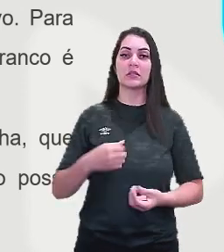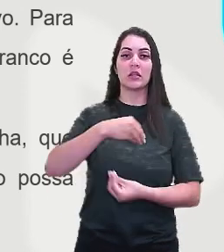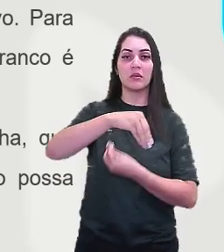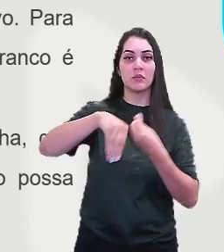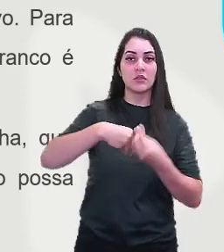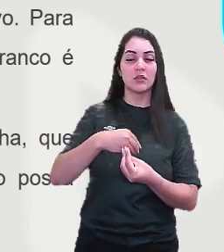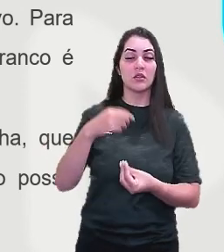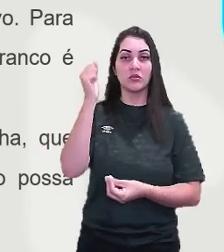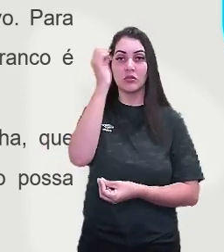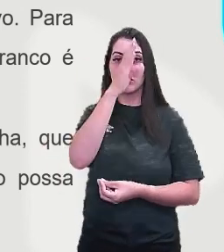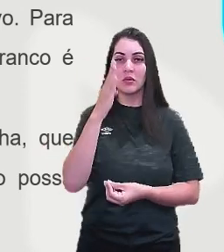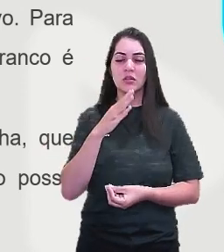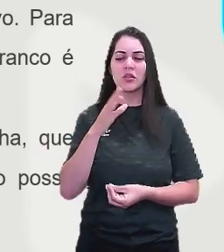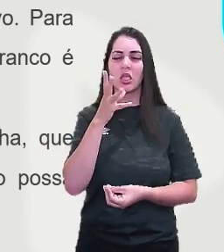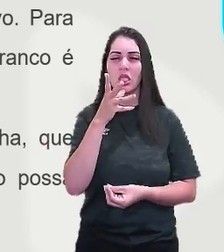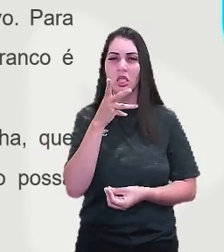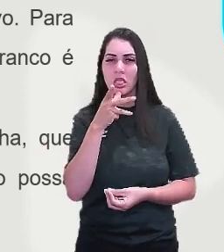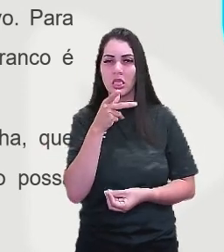Vamos conhecer esse caminho.